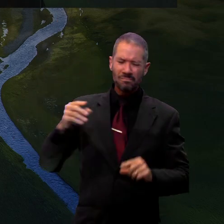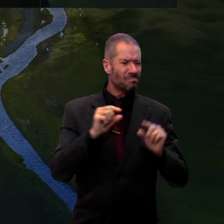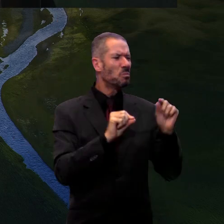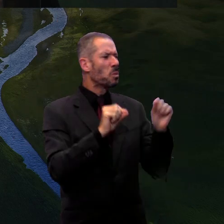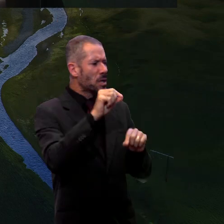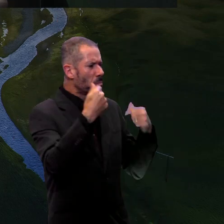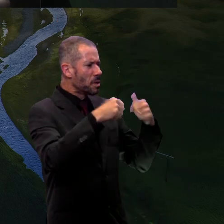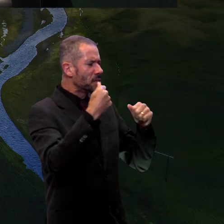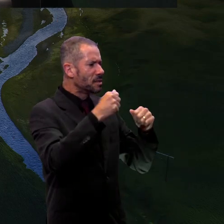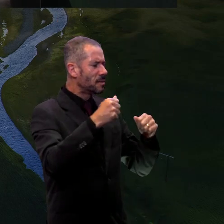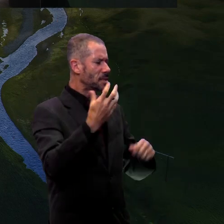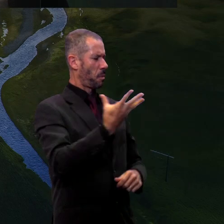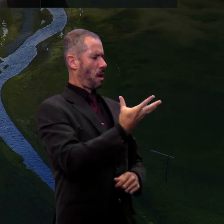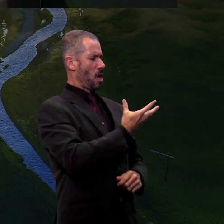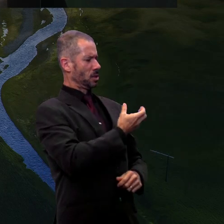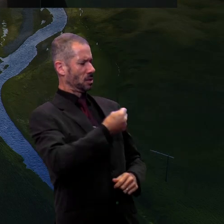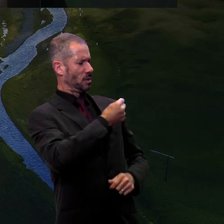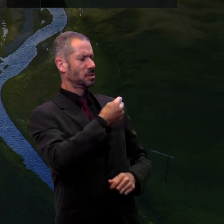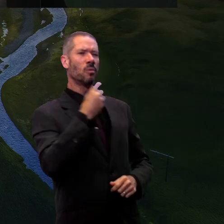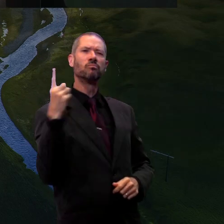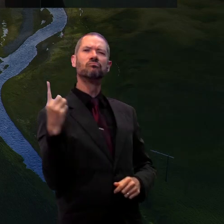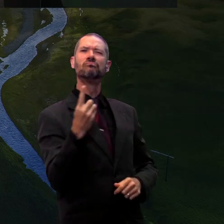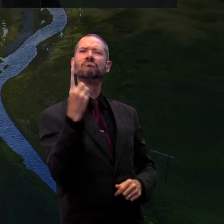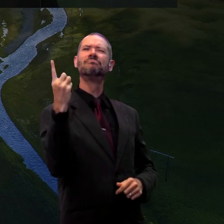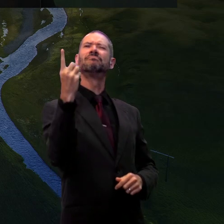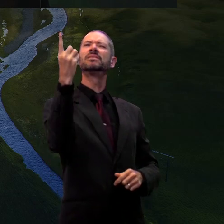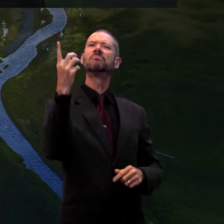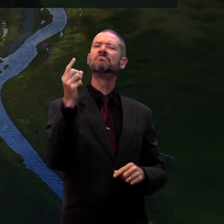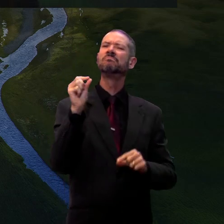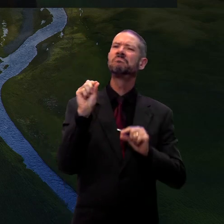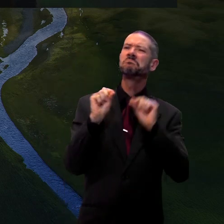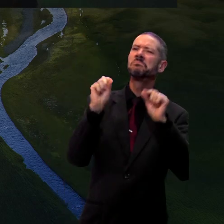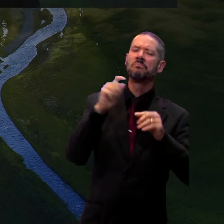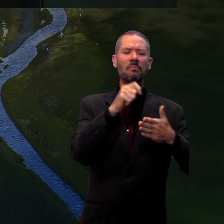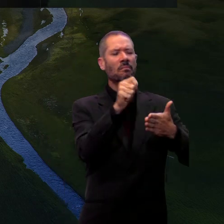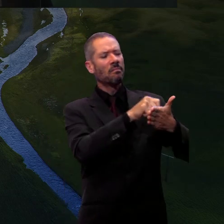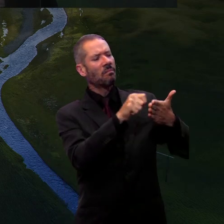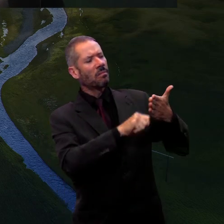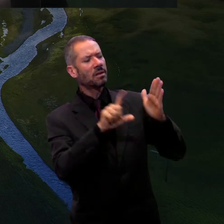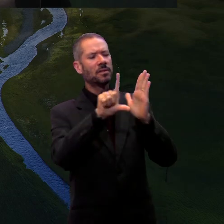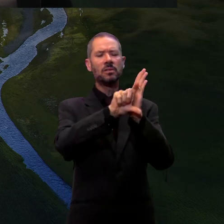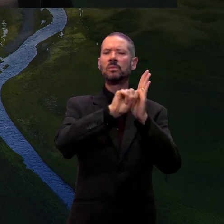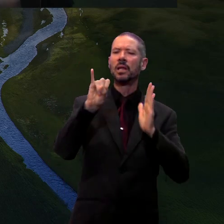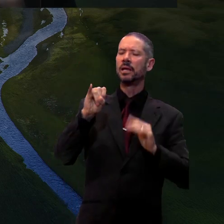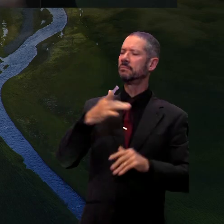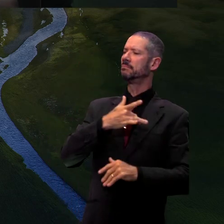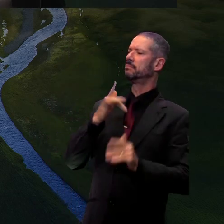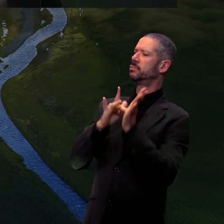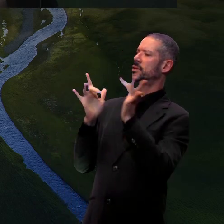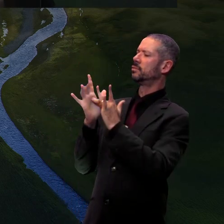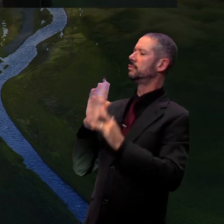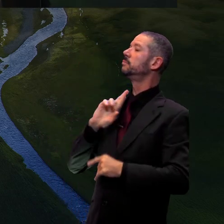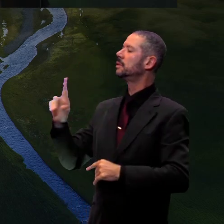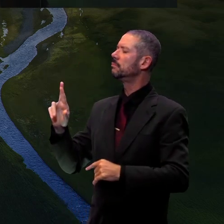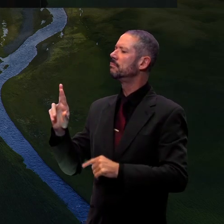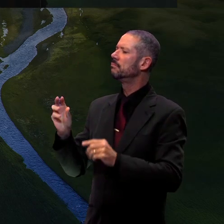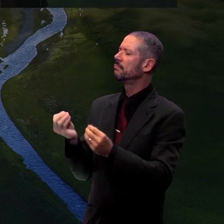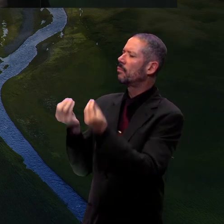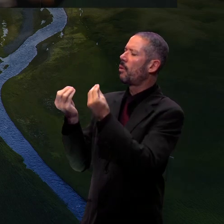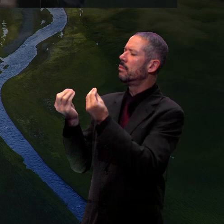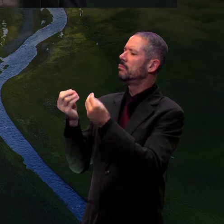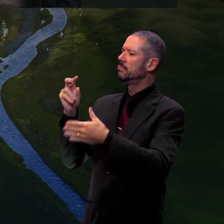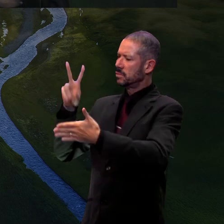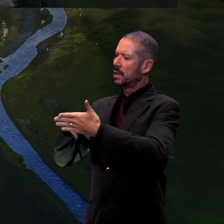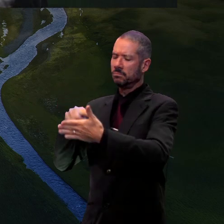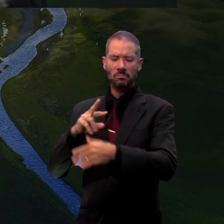para herdar a vida eterna? E o que está escrito na lei? Respondeu Jesus. Como você a lê?